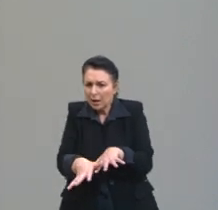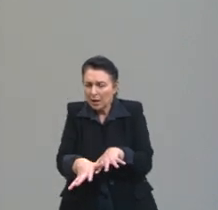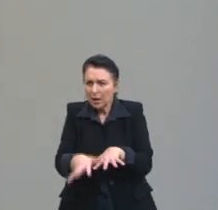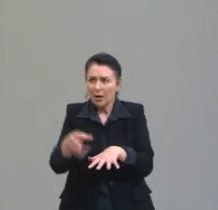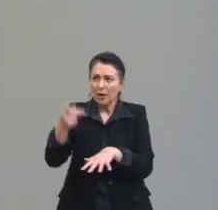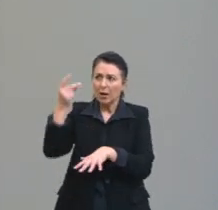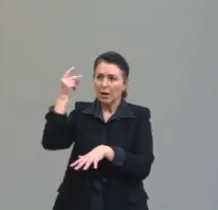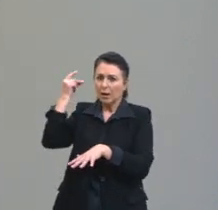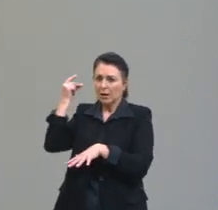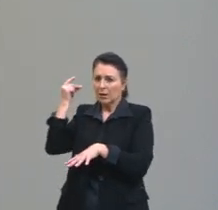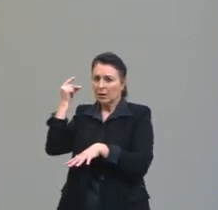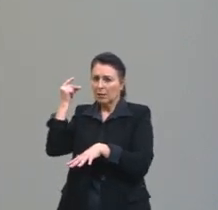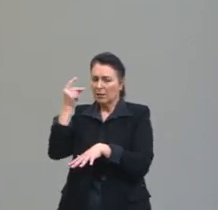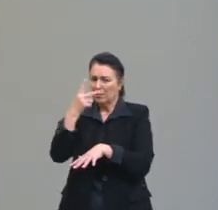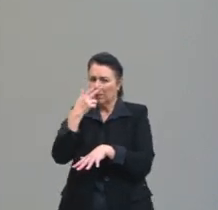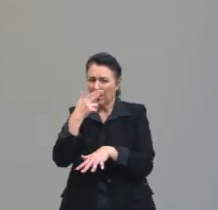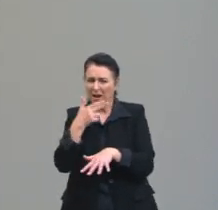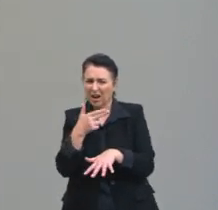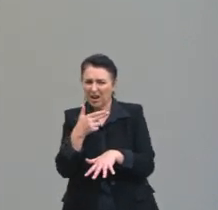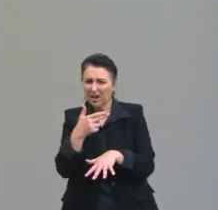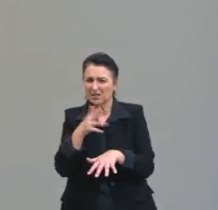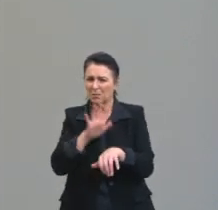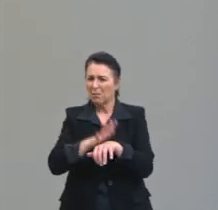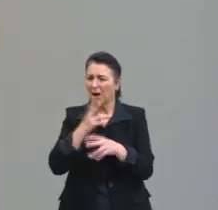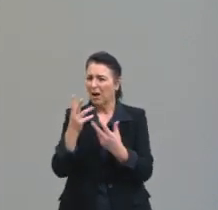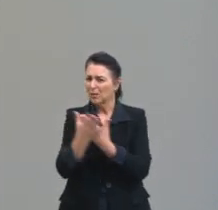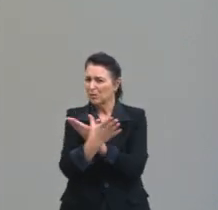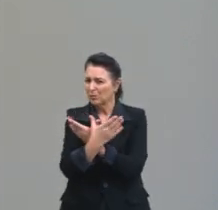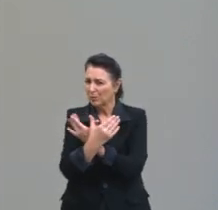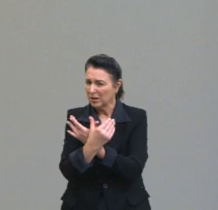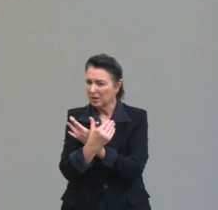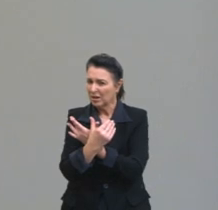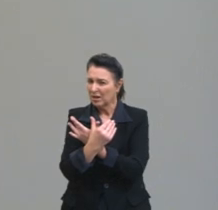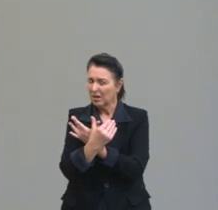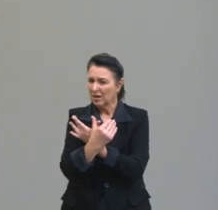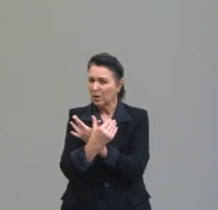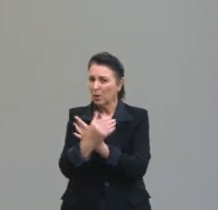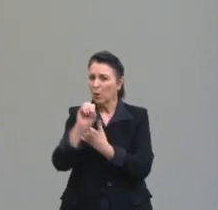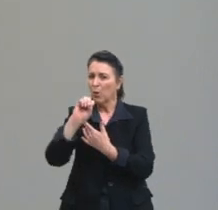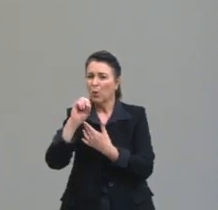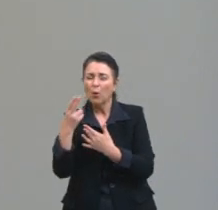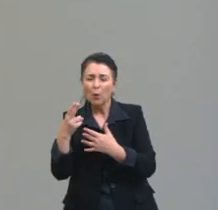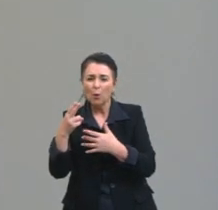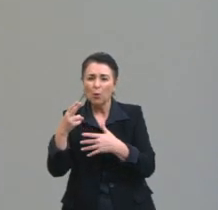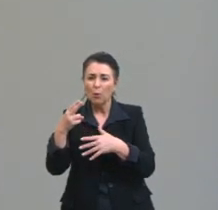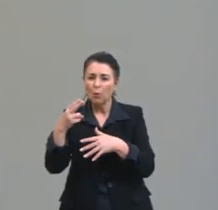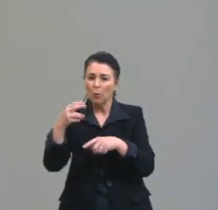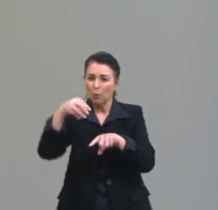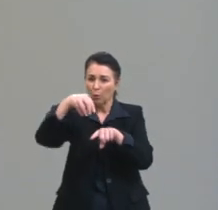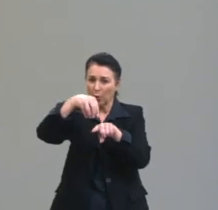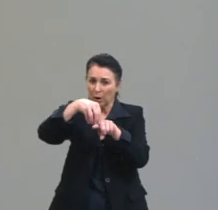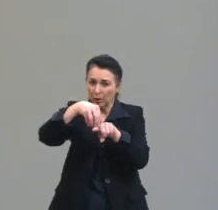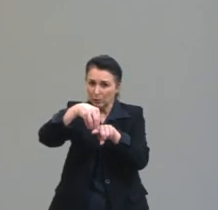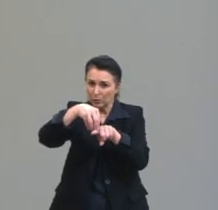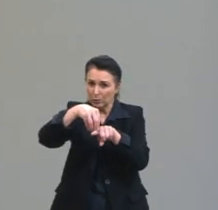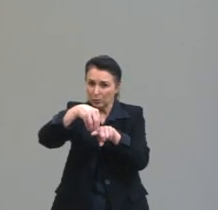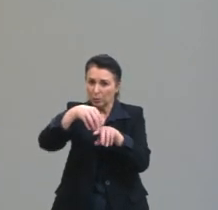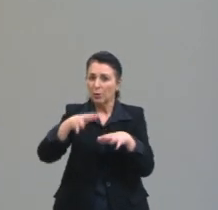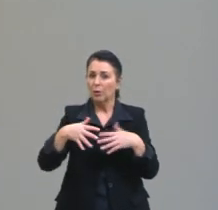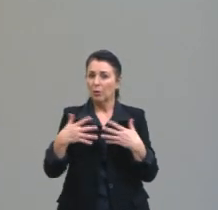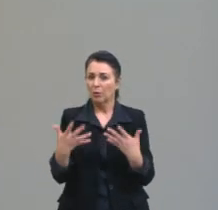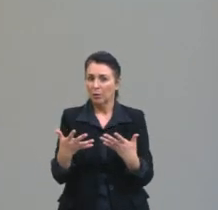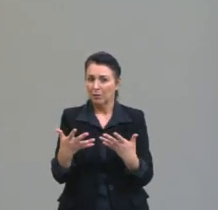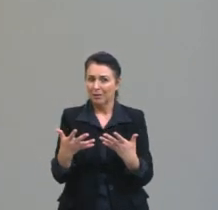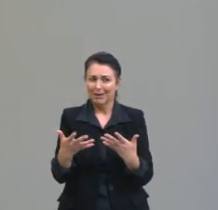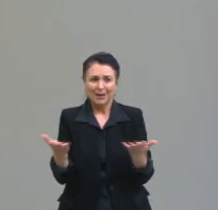borboleta do que do caramujo Então tem que dar uma pensadinha aqui um pouquinho porque não cadê a borboleta e já se